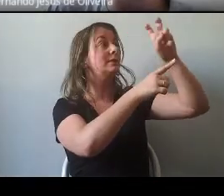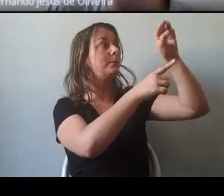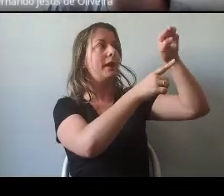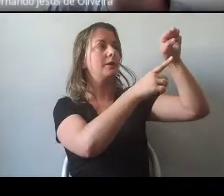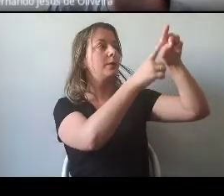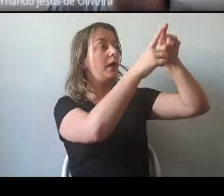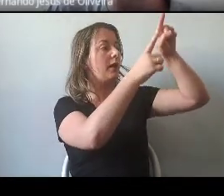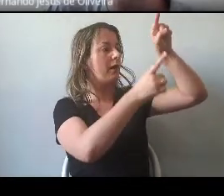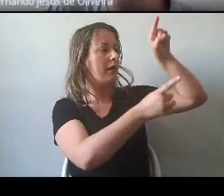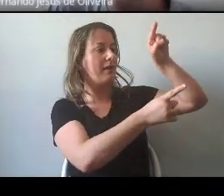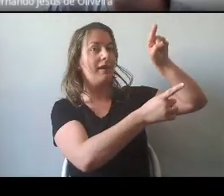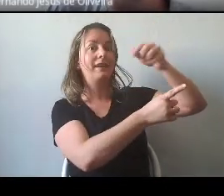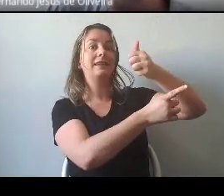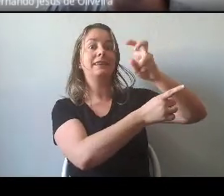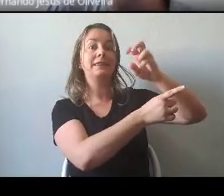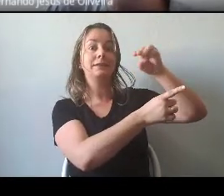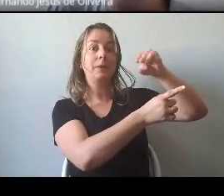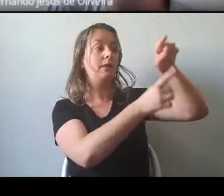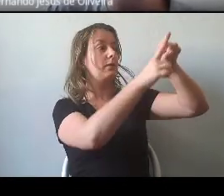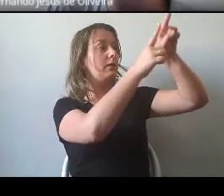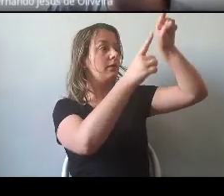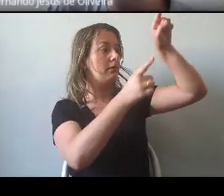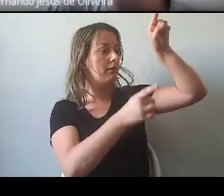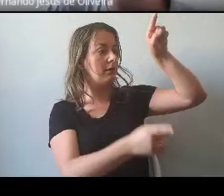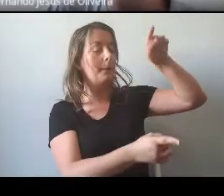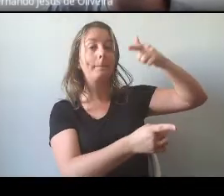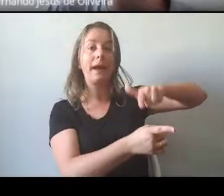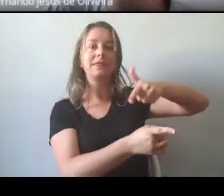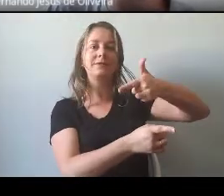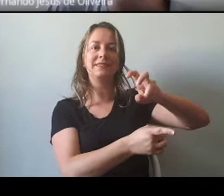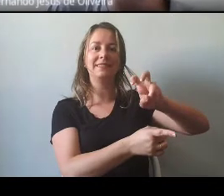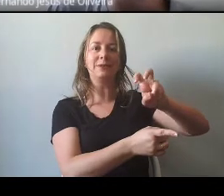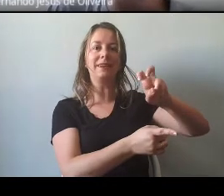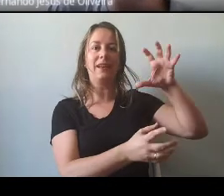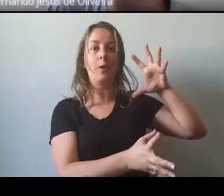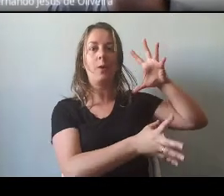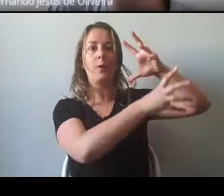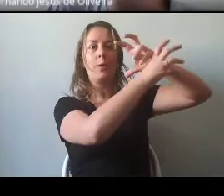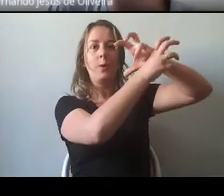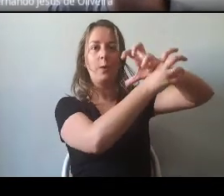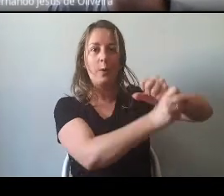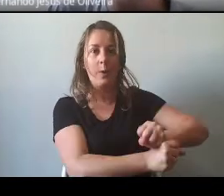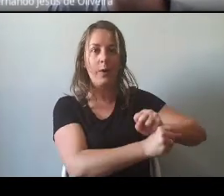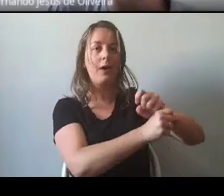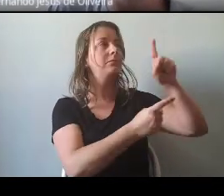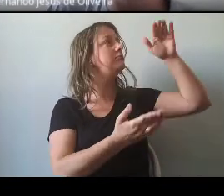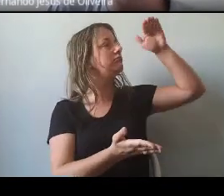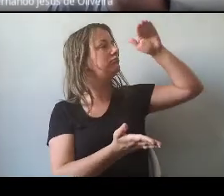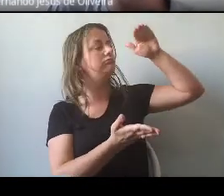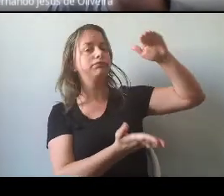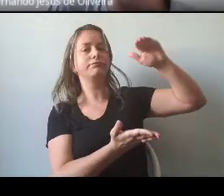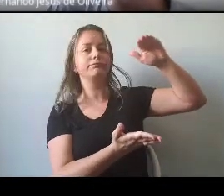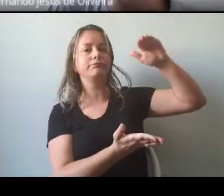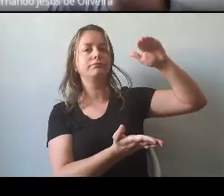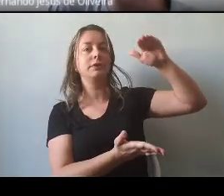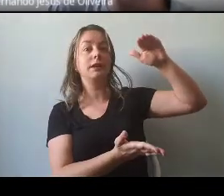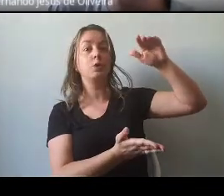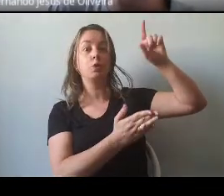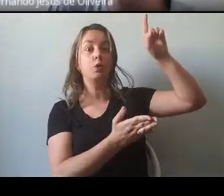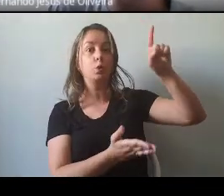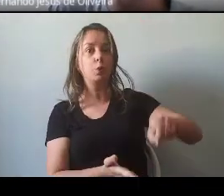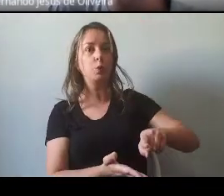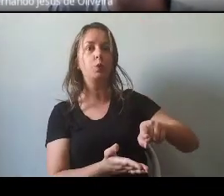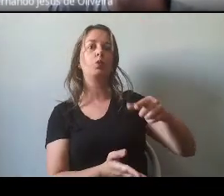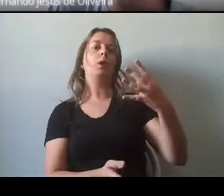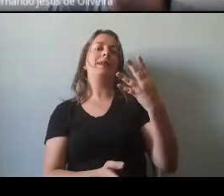a 2, ele andou 15, e de 2 para 3, ele andou mais 25, né? Na hora que você somar tudo, ó, 25 com 15 dá